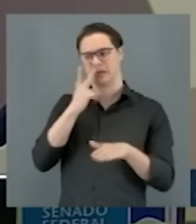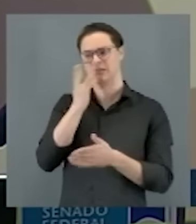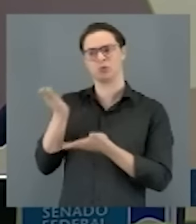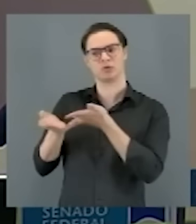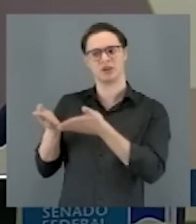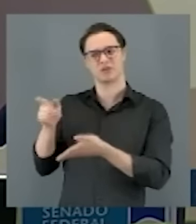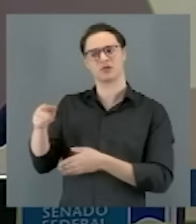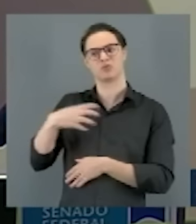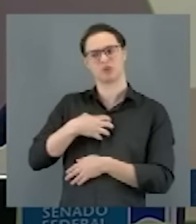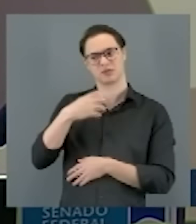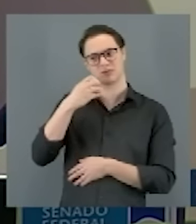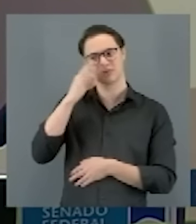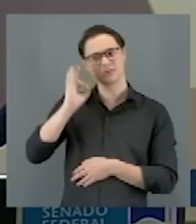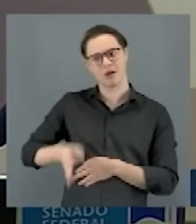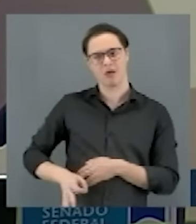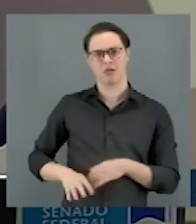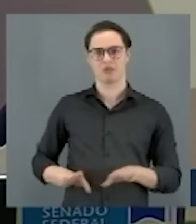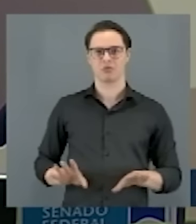lhe trate